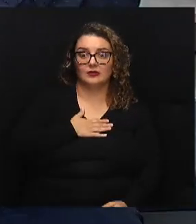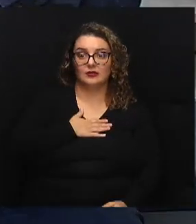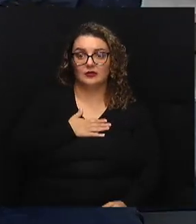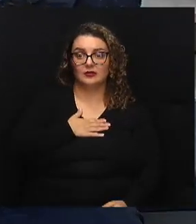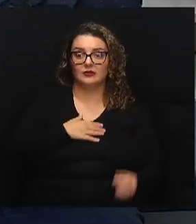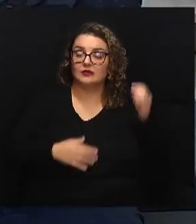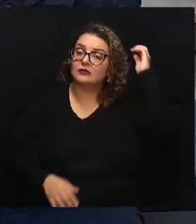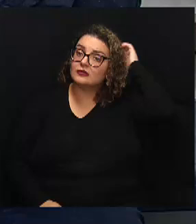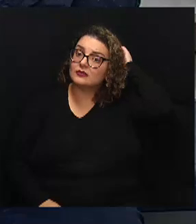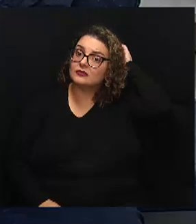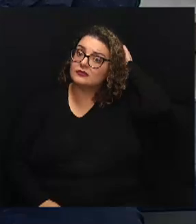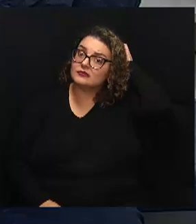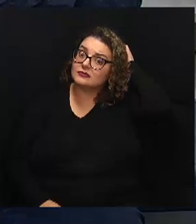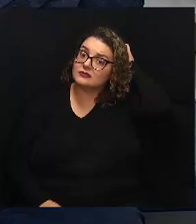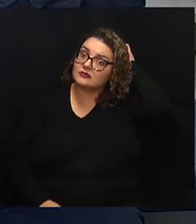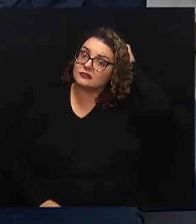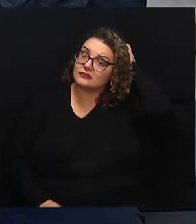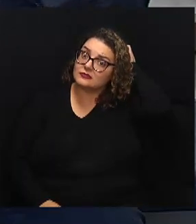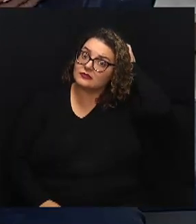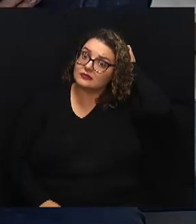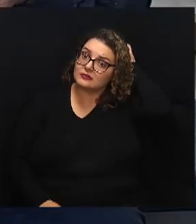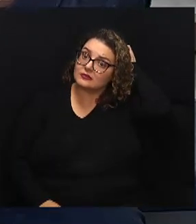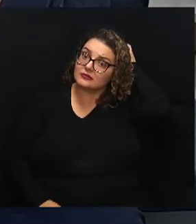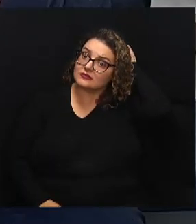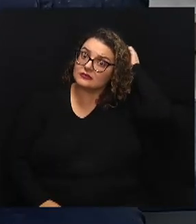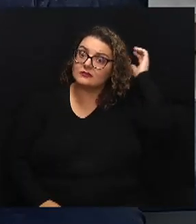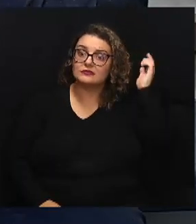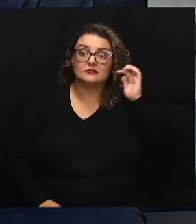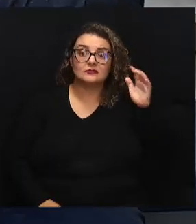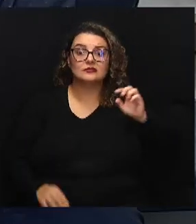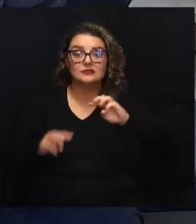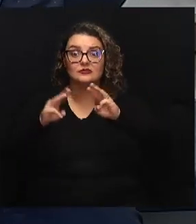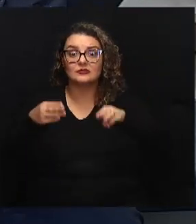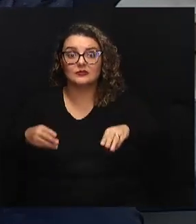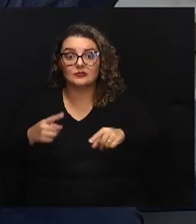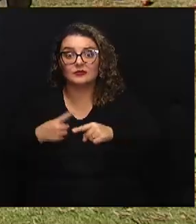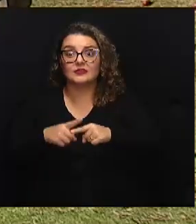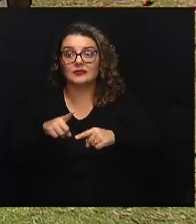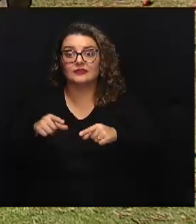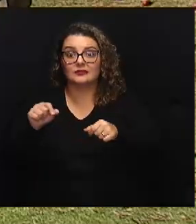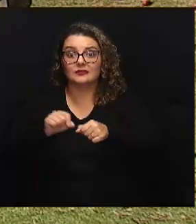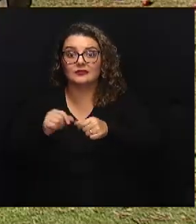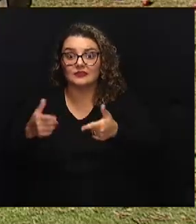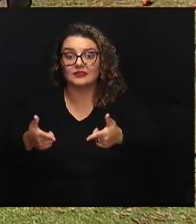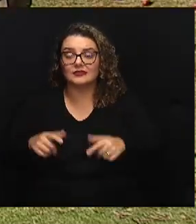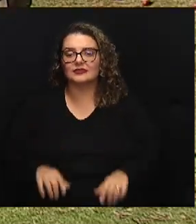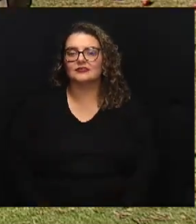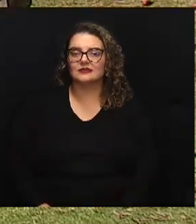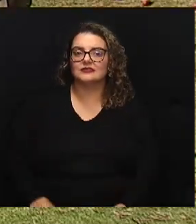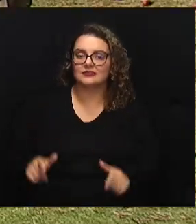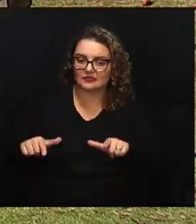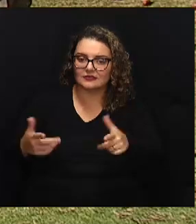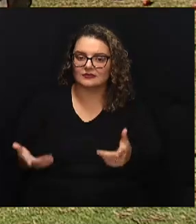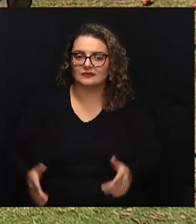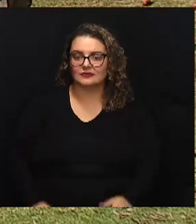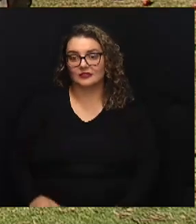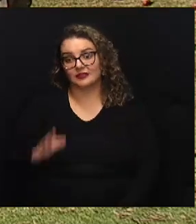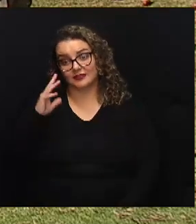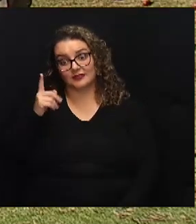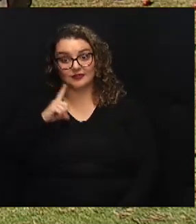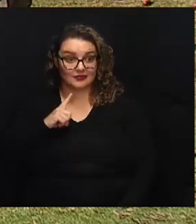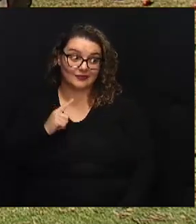você tem o sonho de ter um museu, por que você não faz nesse espaço? Eu disse a ela, sonho eu tenho, não tenho